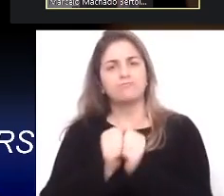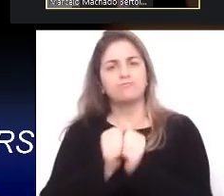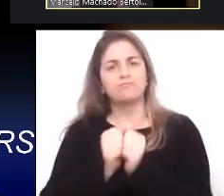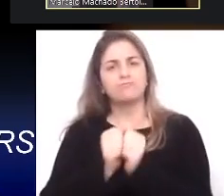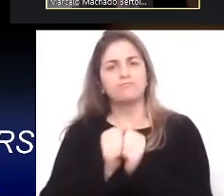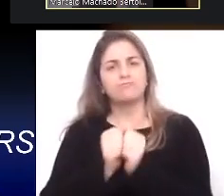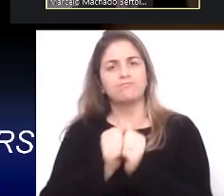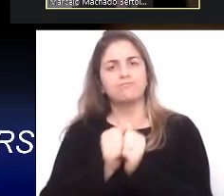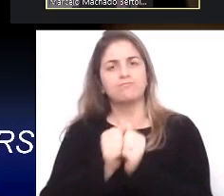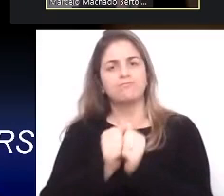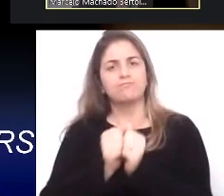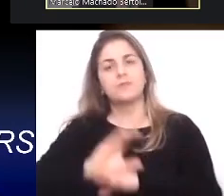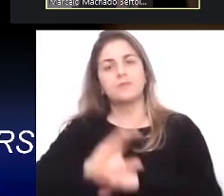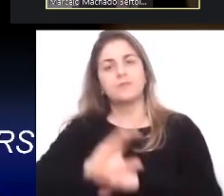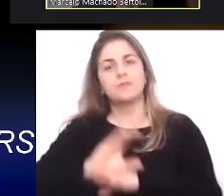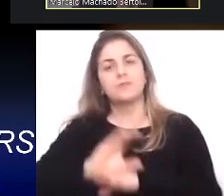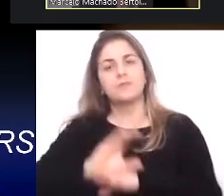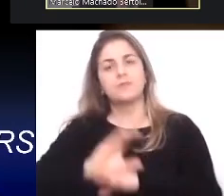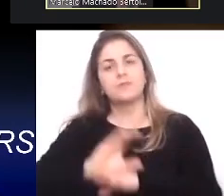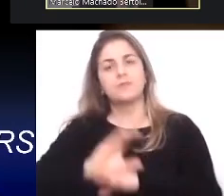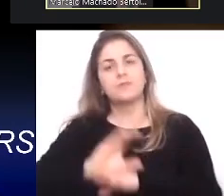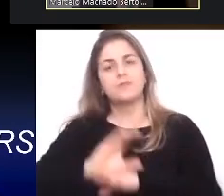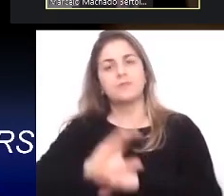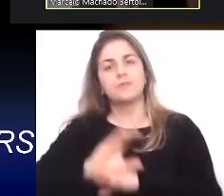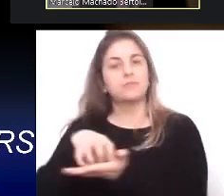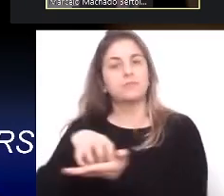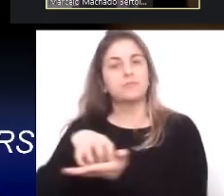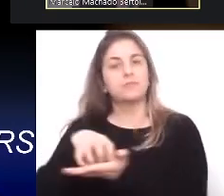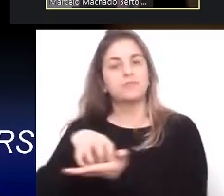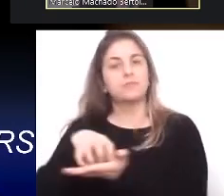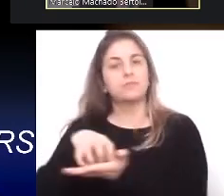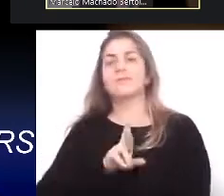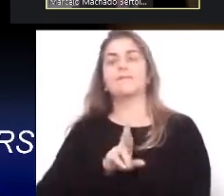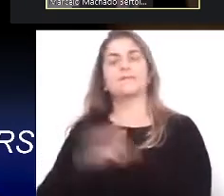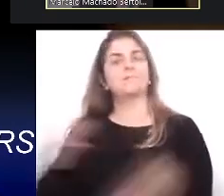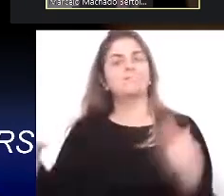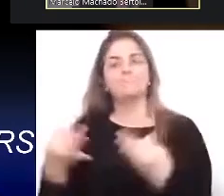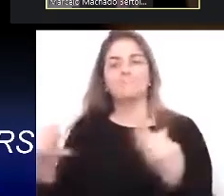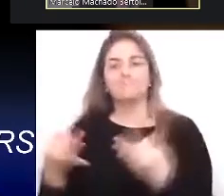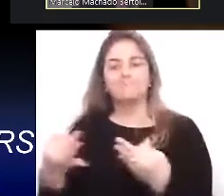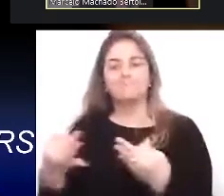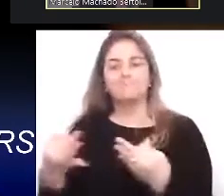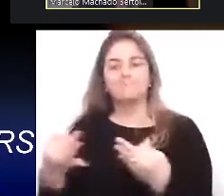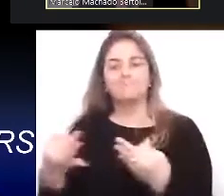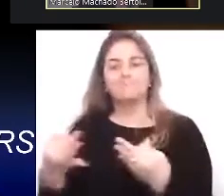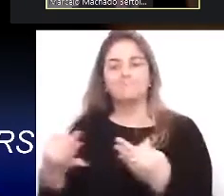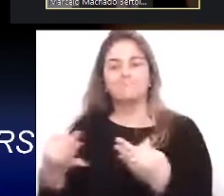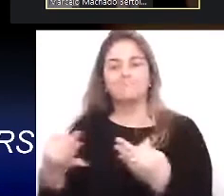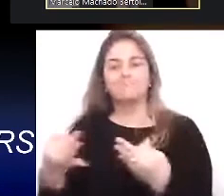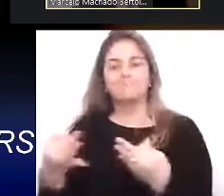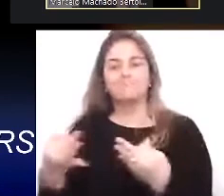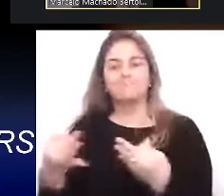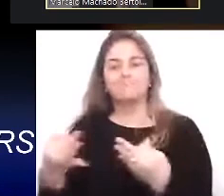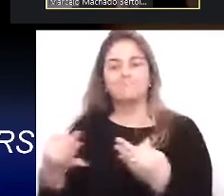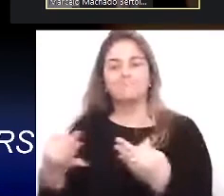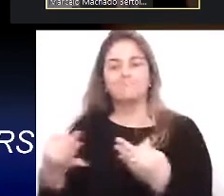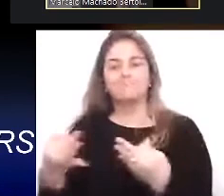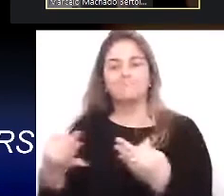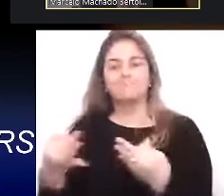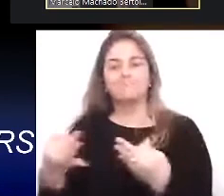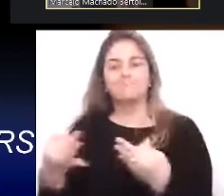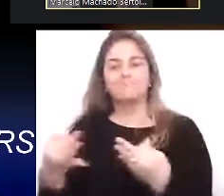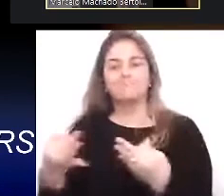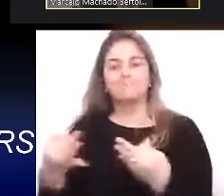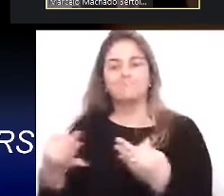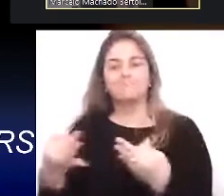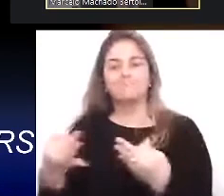subseções, nos representa com maestria. Como advogado e como cidadão, eu quero agradecer em meu nome, em